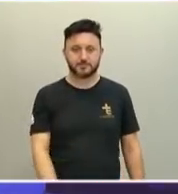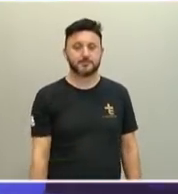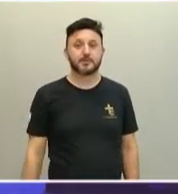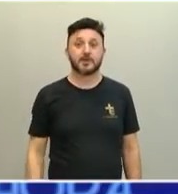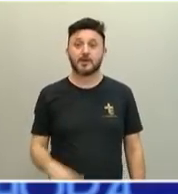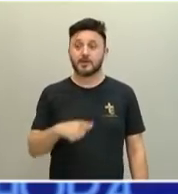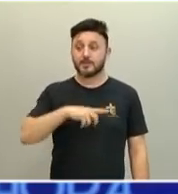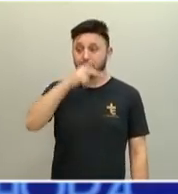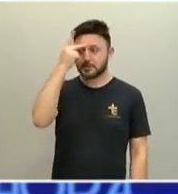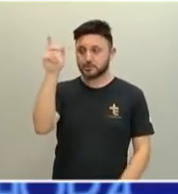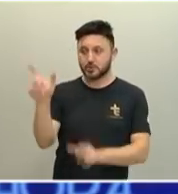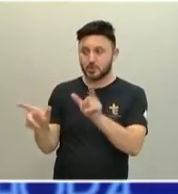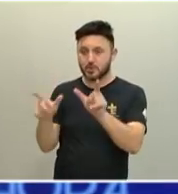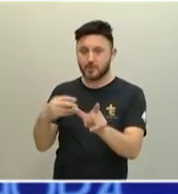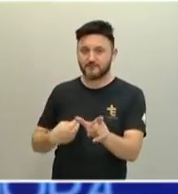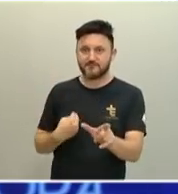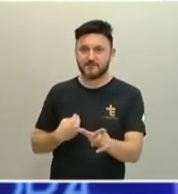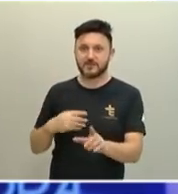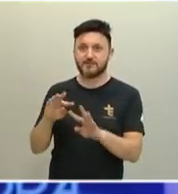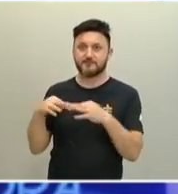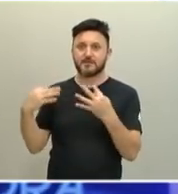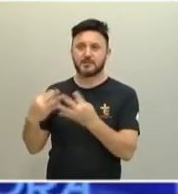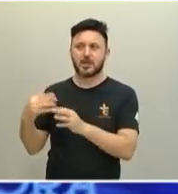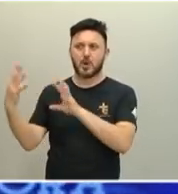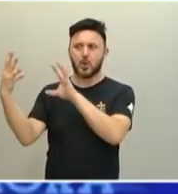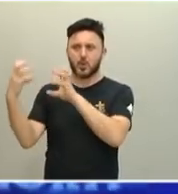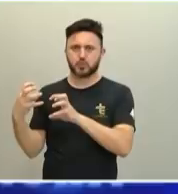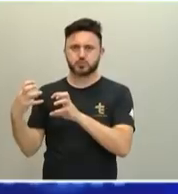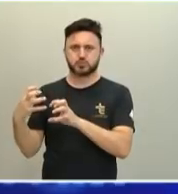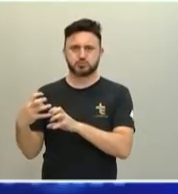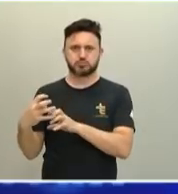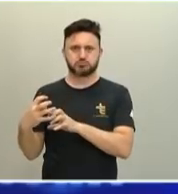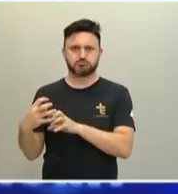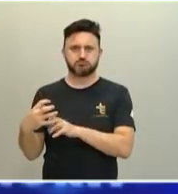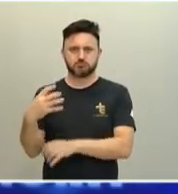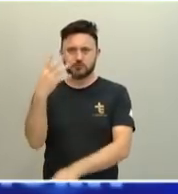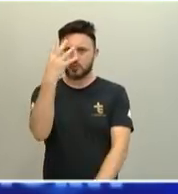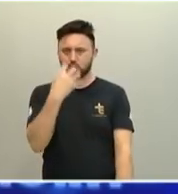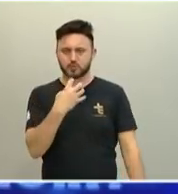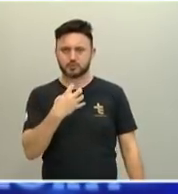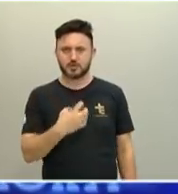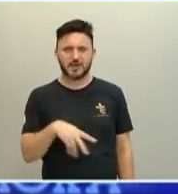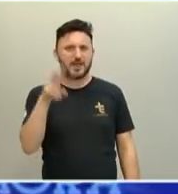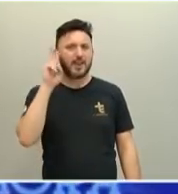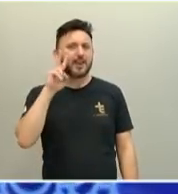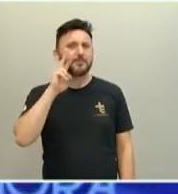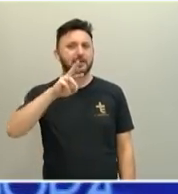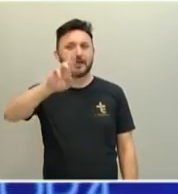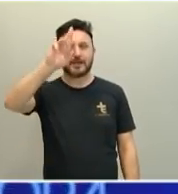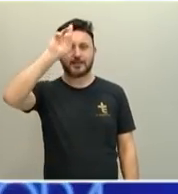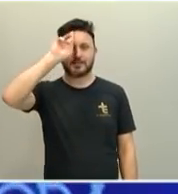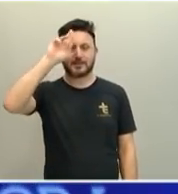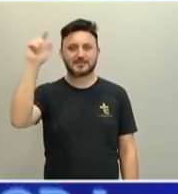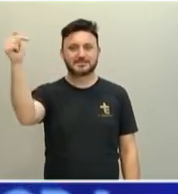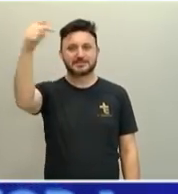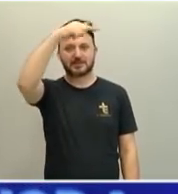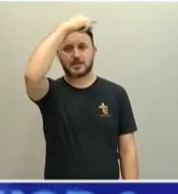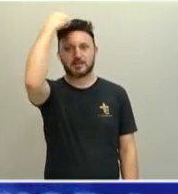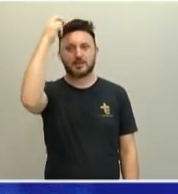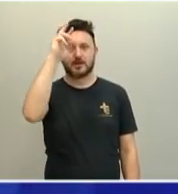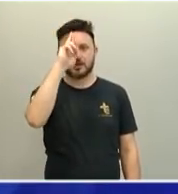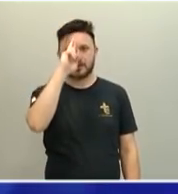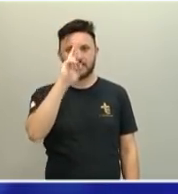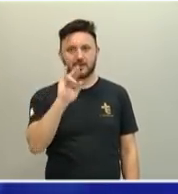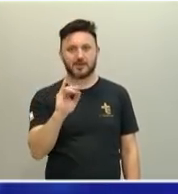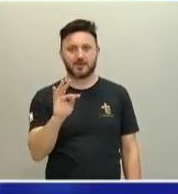estão vivendo entre famílias um ódio grande. Tem como. Lembra de Santa Rita? Santa Rita, quando queria entrar no convento, já depois de viúva e depois que seus 2 filhos